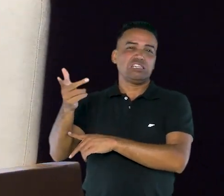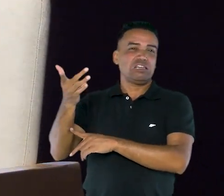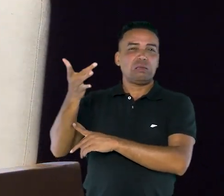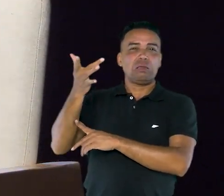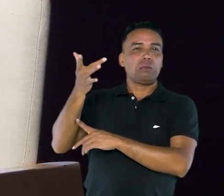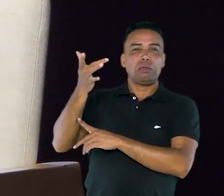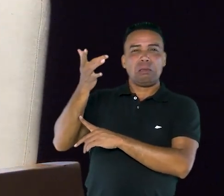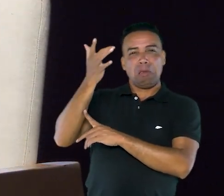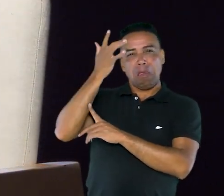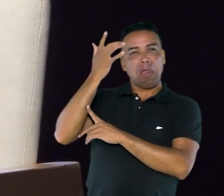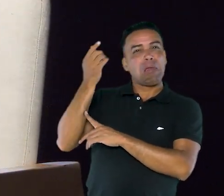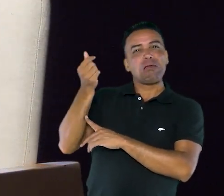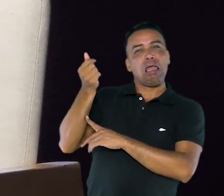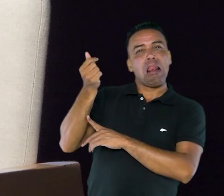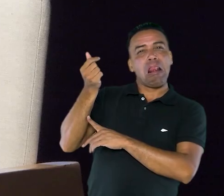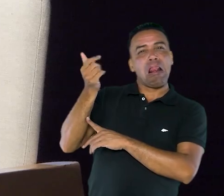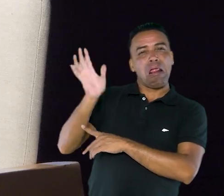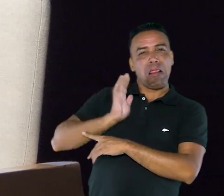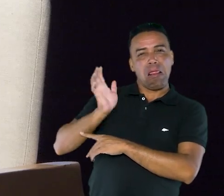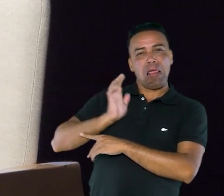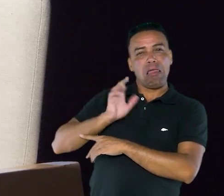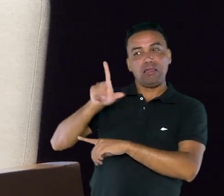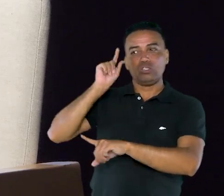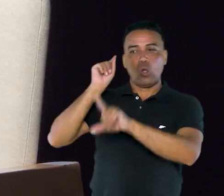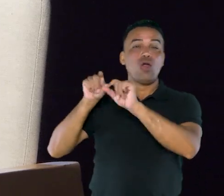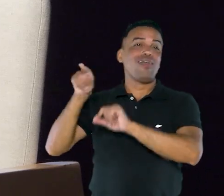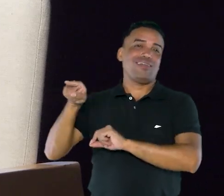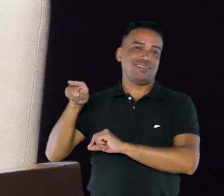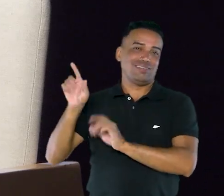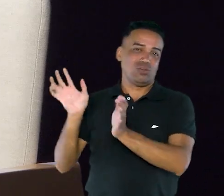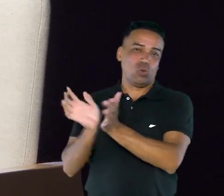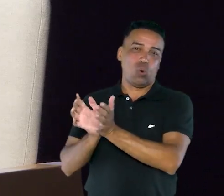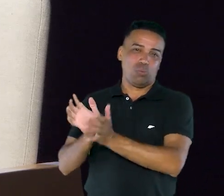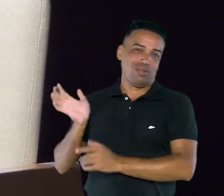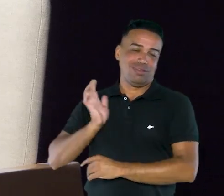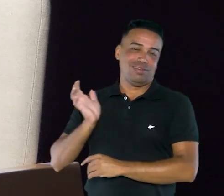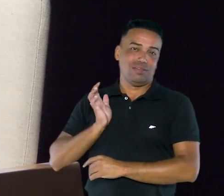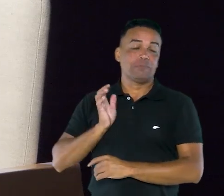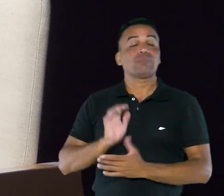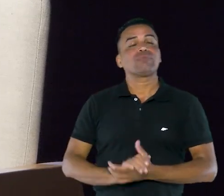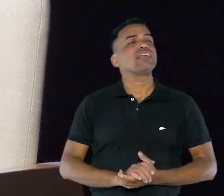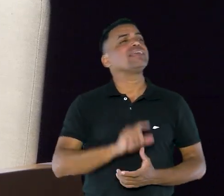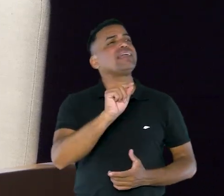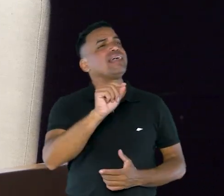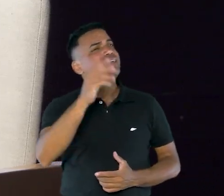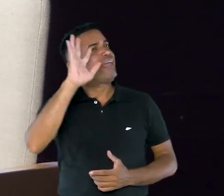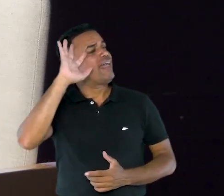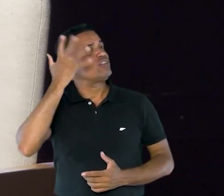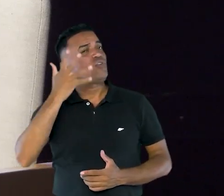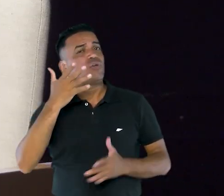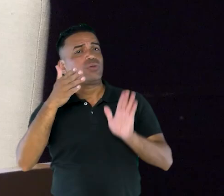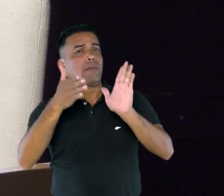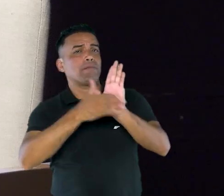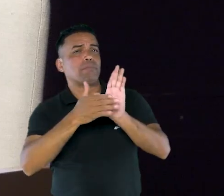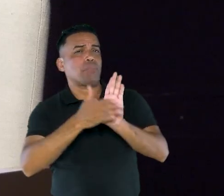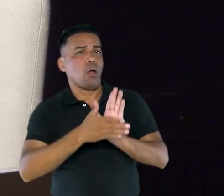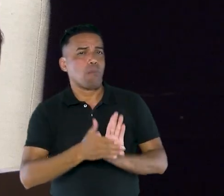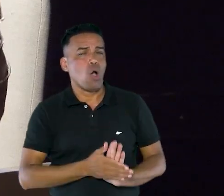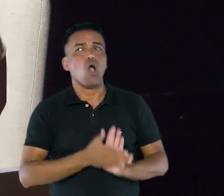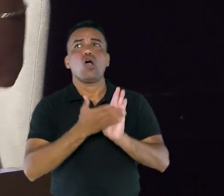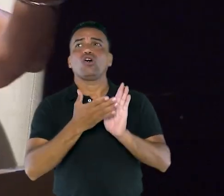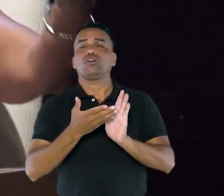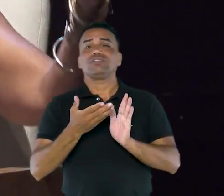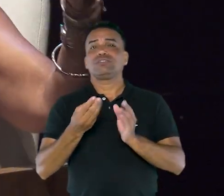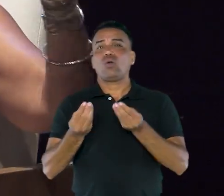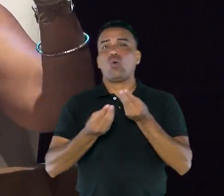quê. Dessa galera que decide. Quem é que resolveu que vai ter um programa que decide como é